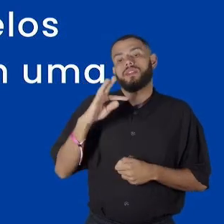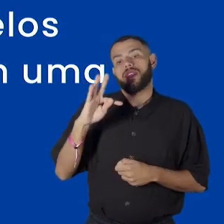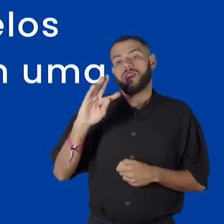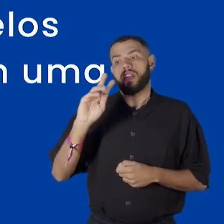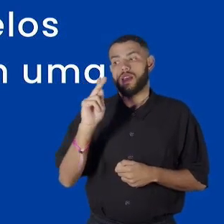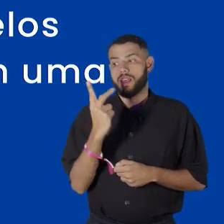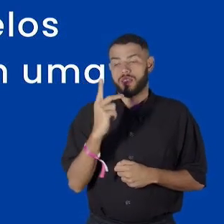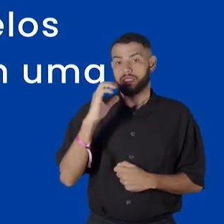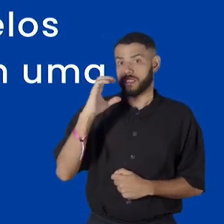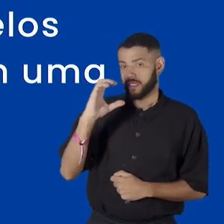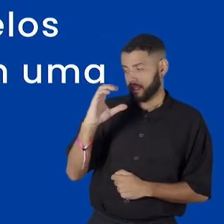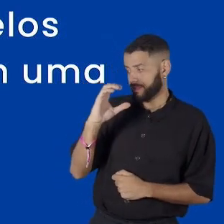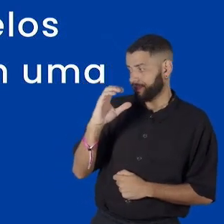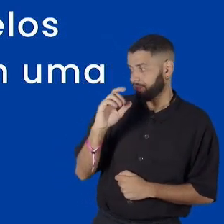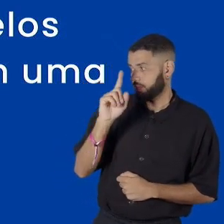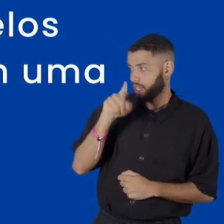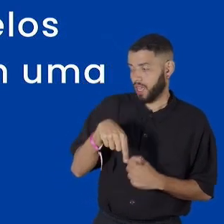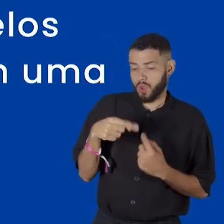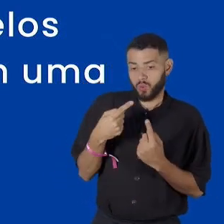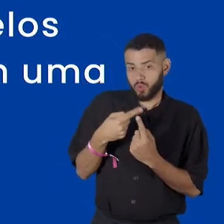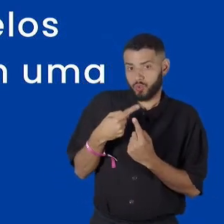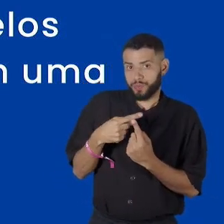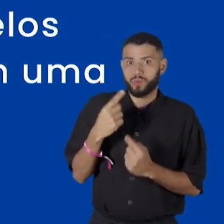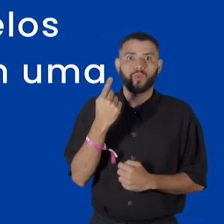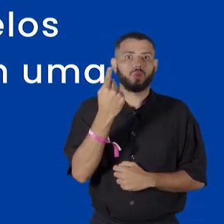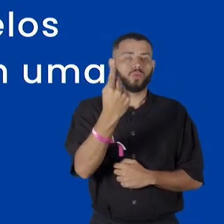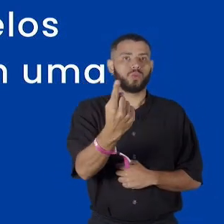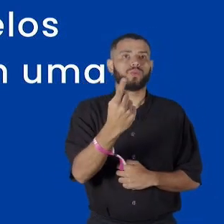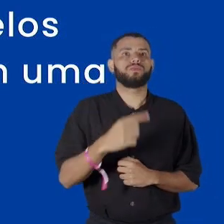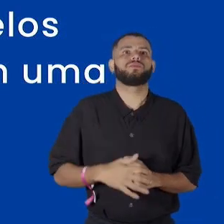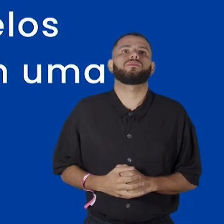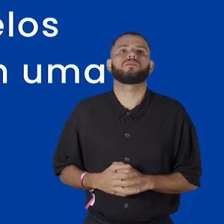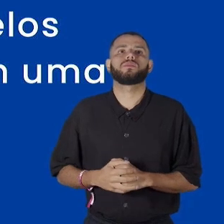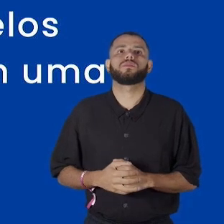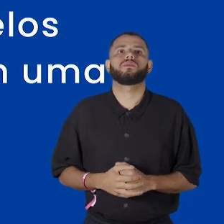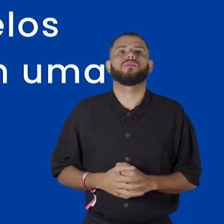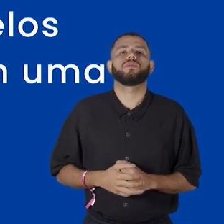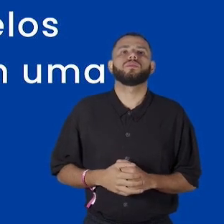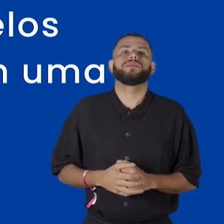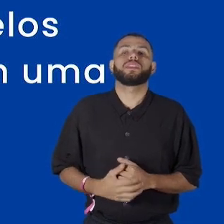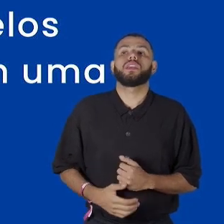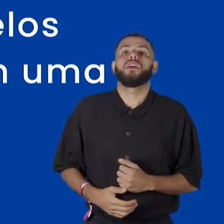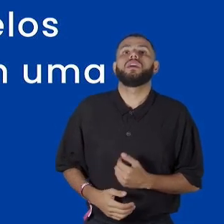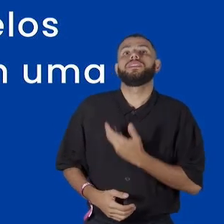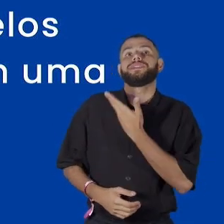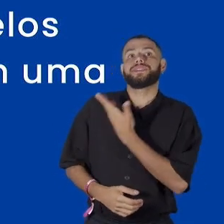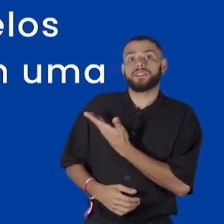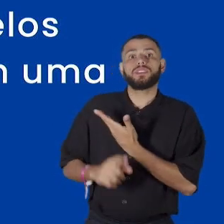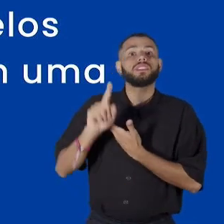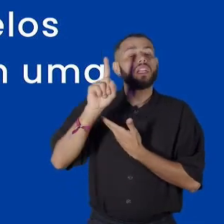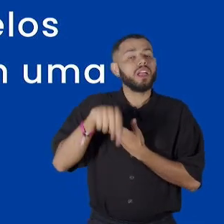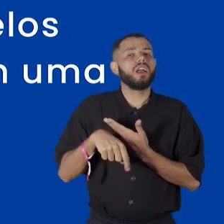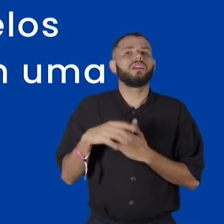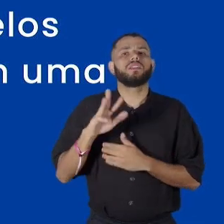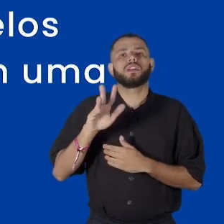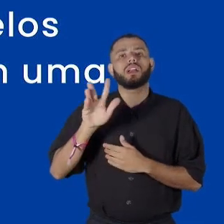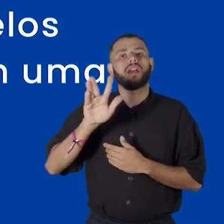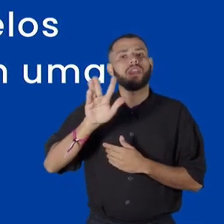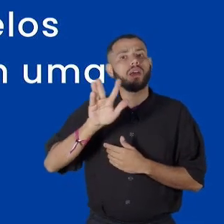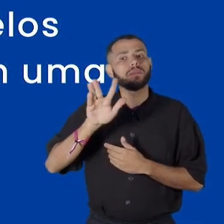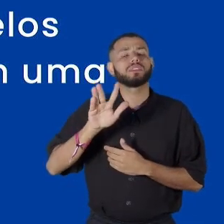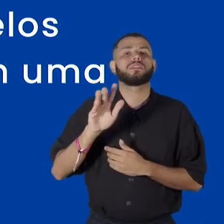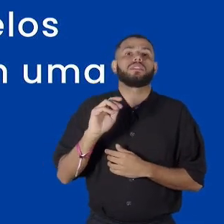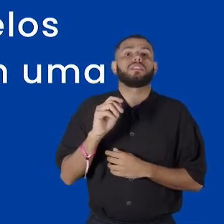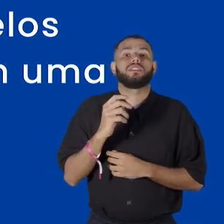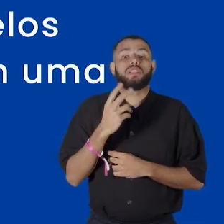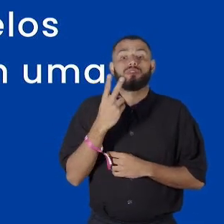eles falam de quimiotipo 1, essa aqui, em especial, foi uma cannabis 20 THC para